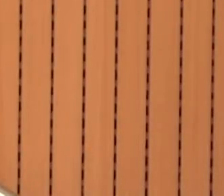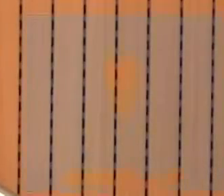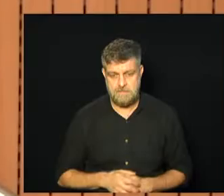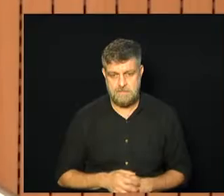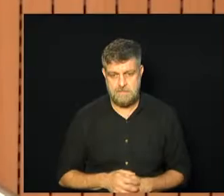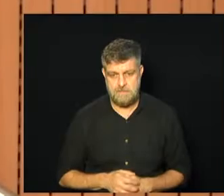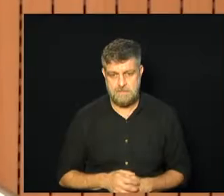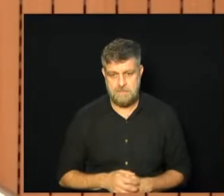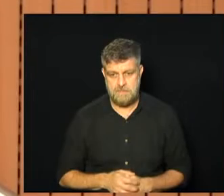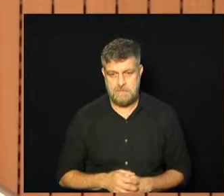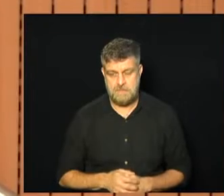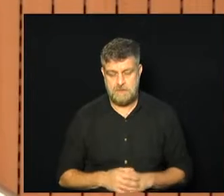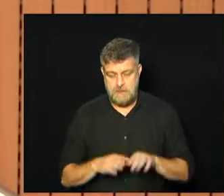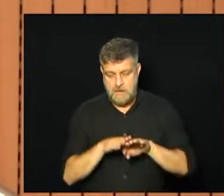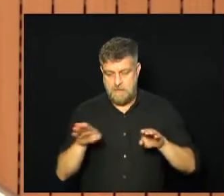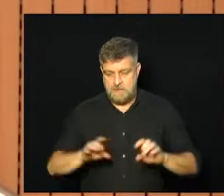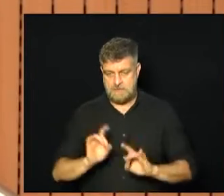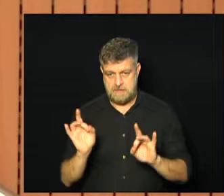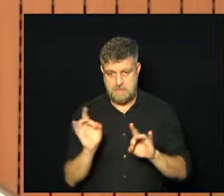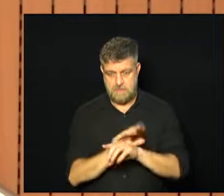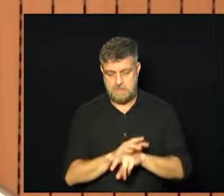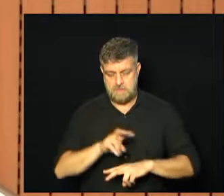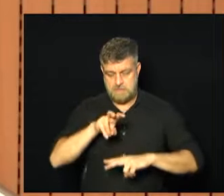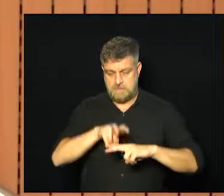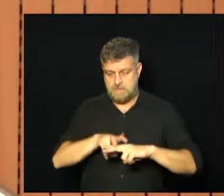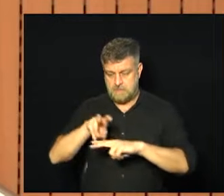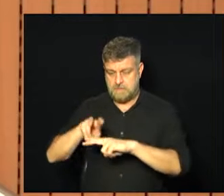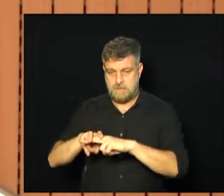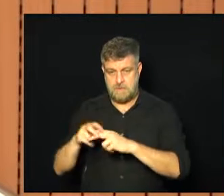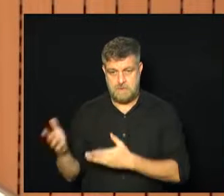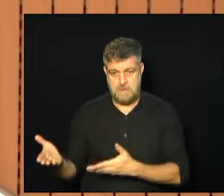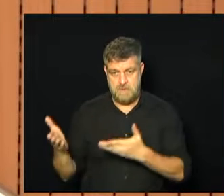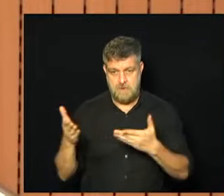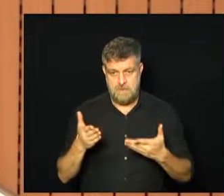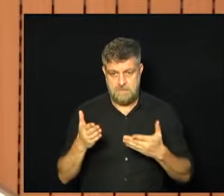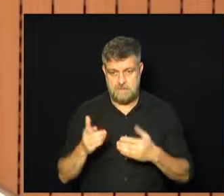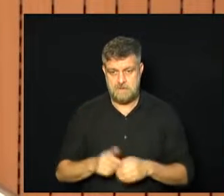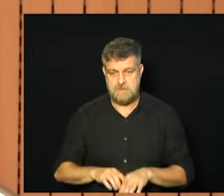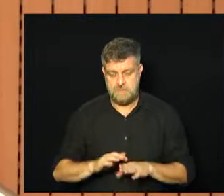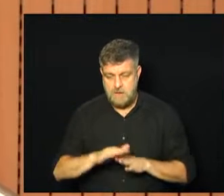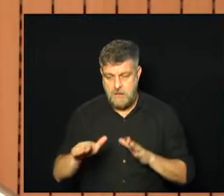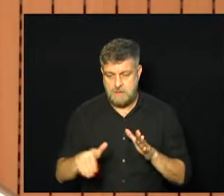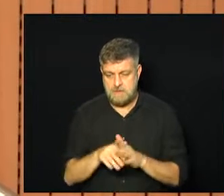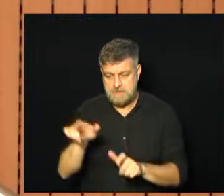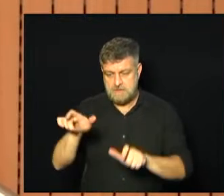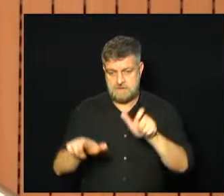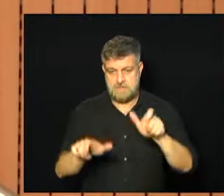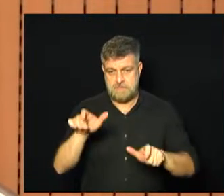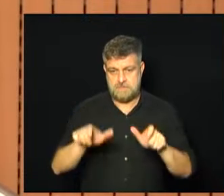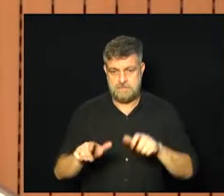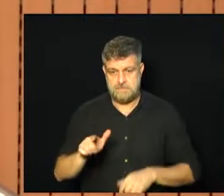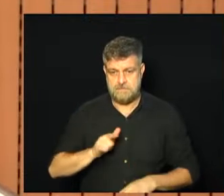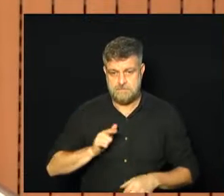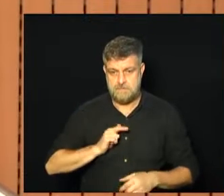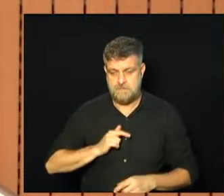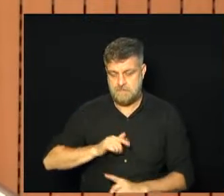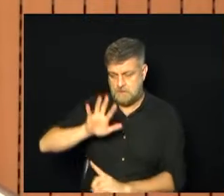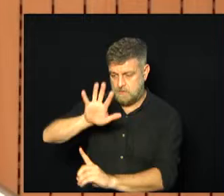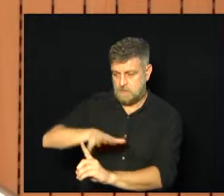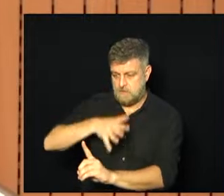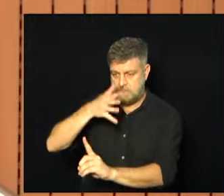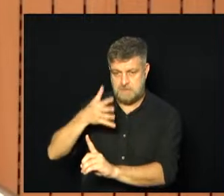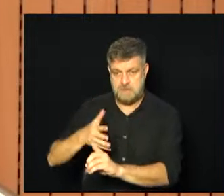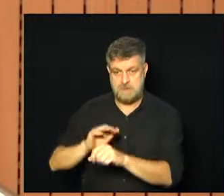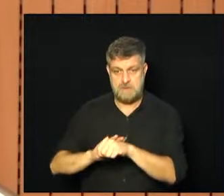Uma vez composta a mesa de autoridades, convidamos os seus componentes e demais presentes a receberem nossos homenageados